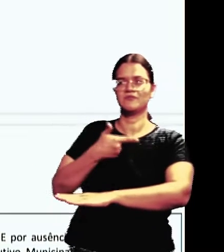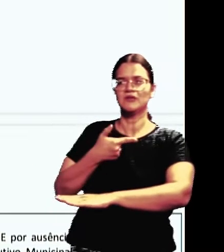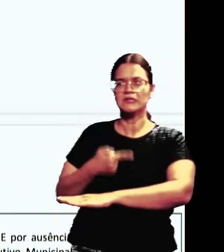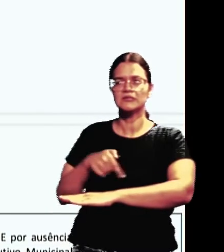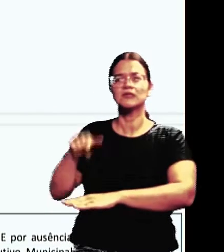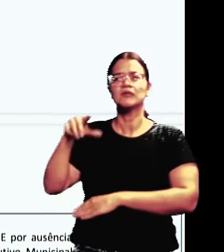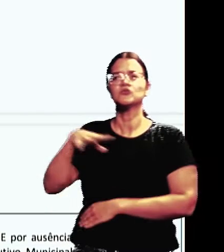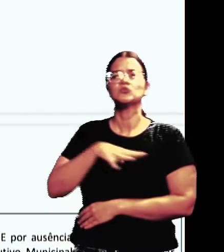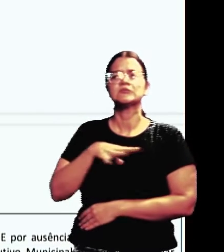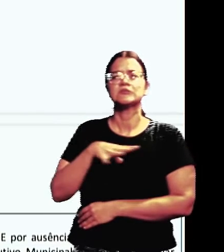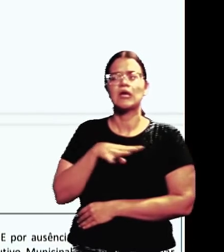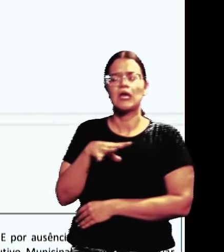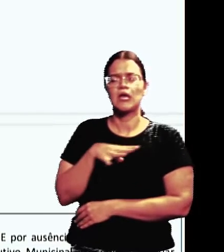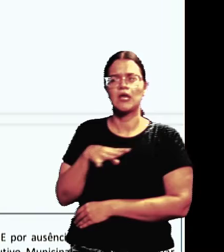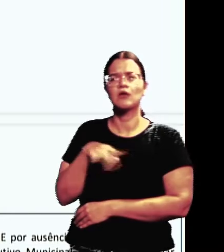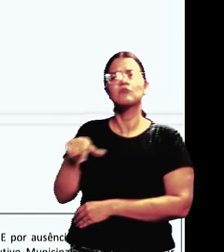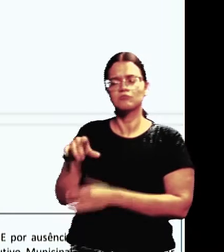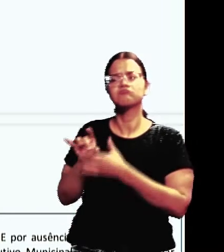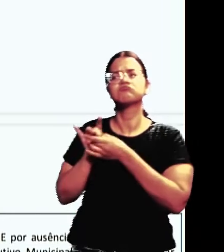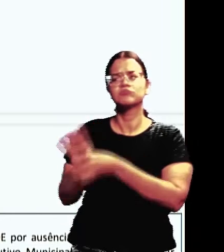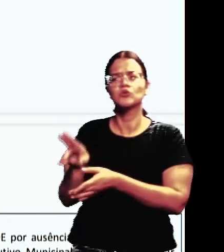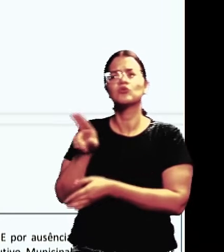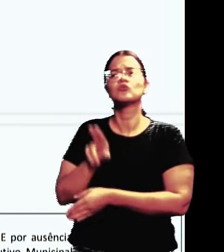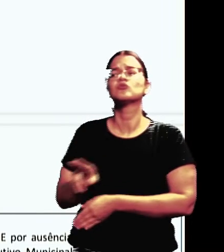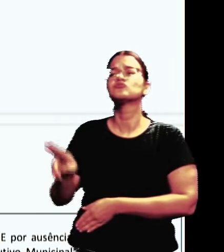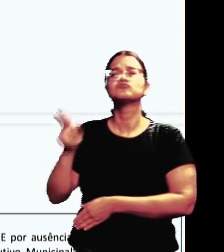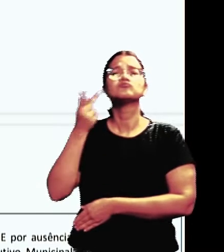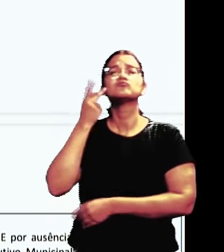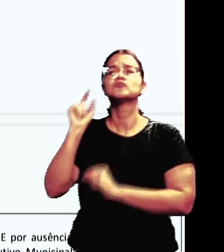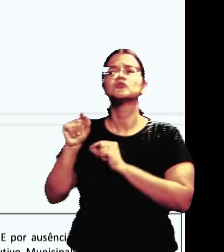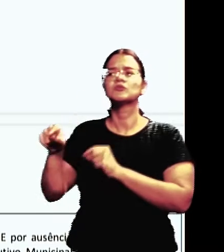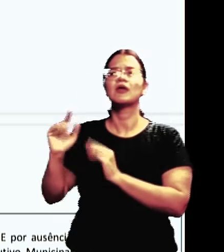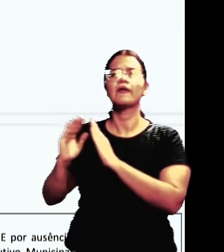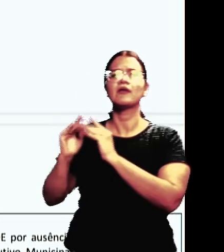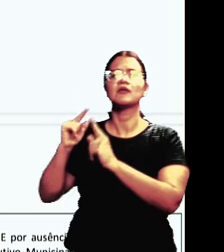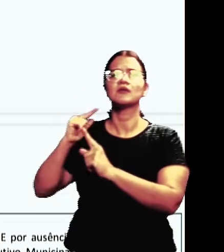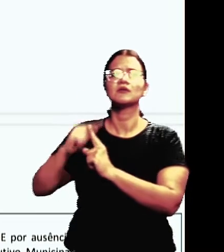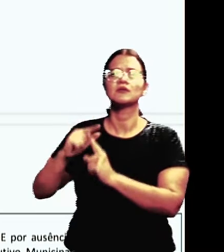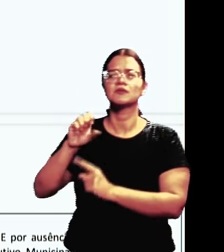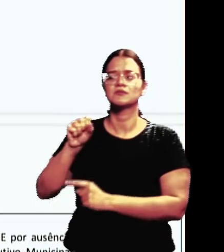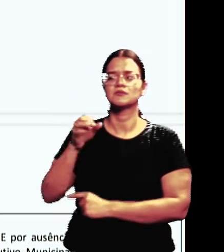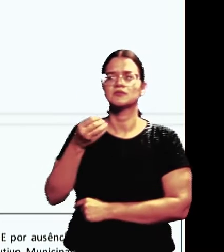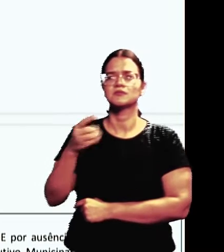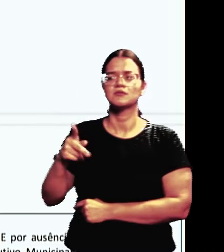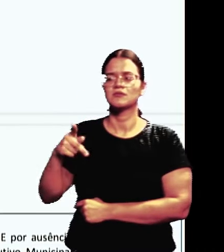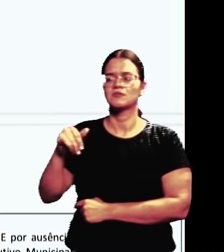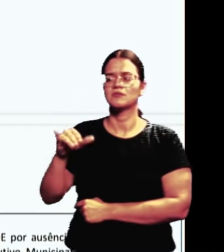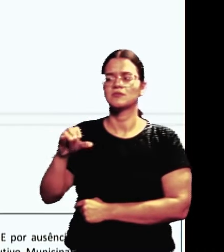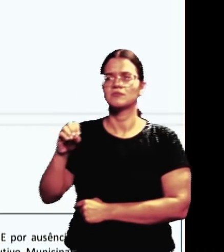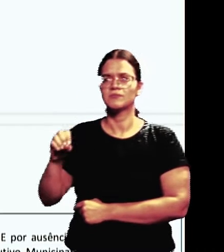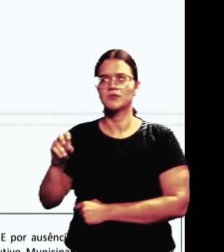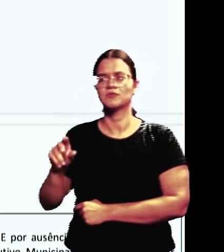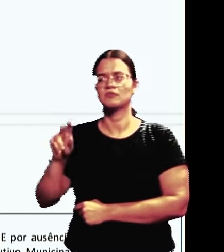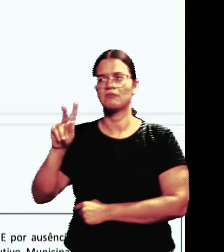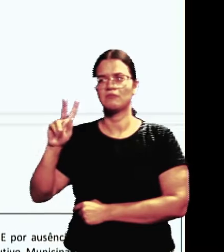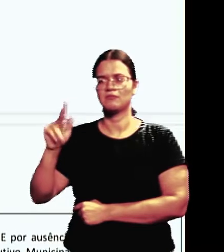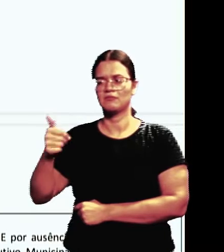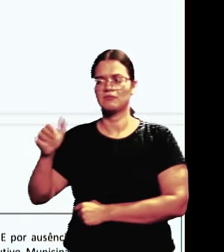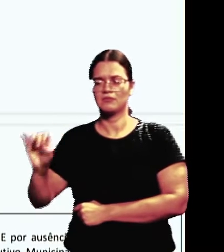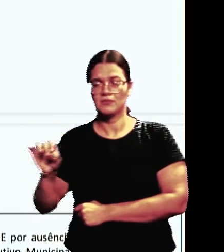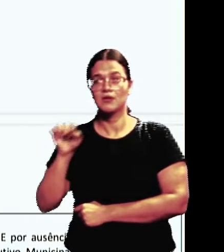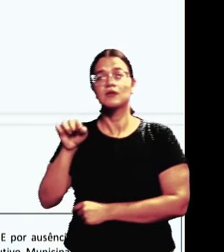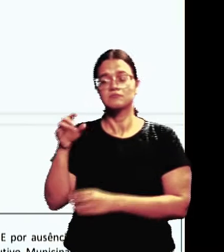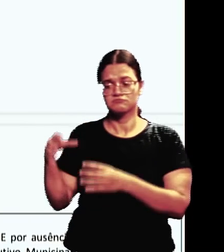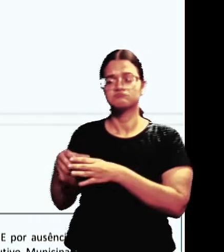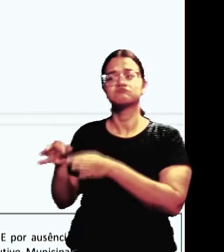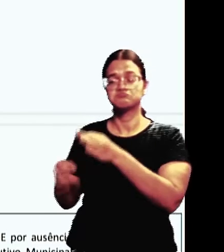setor centro-oeste, a permissão concedida à paróquia São Pio X. A Procuradoria